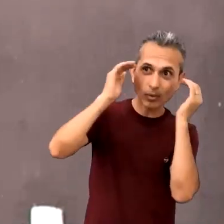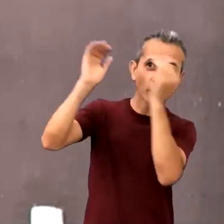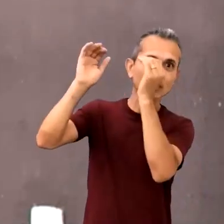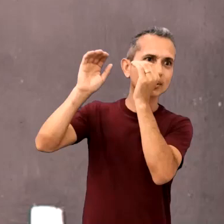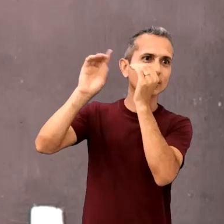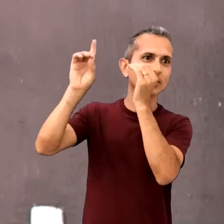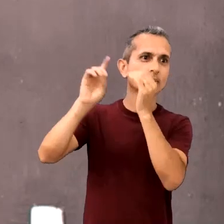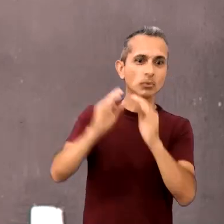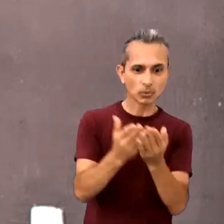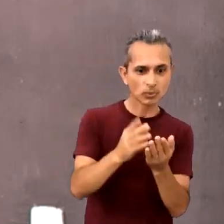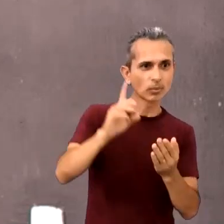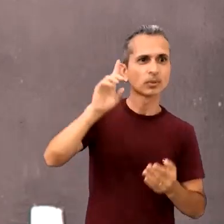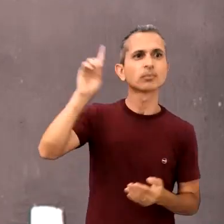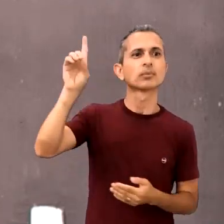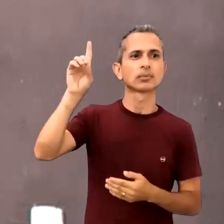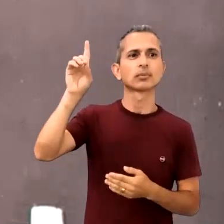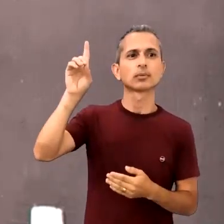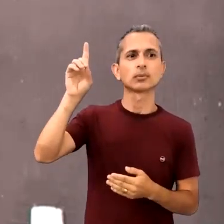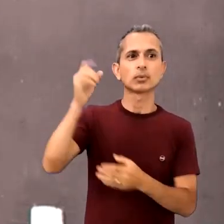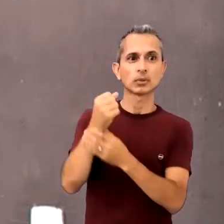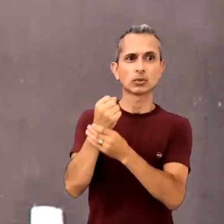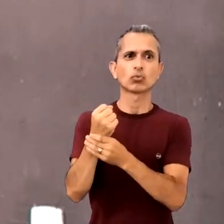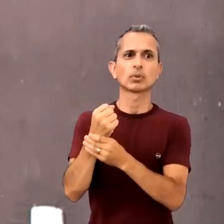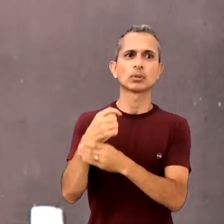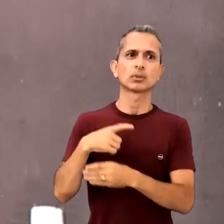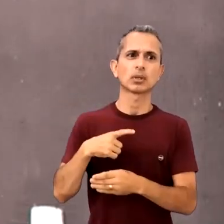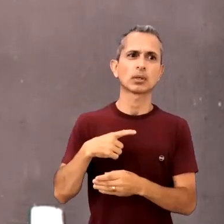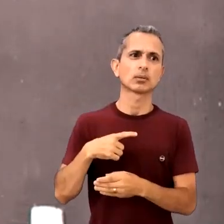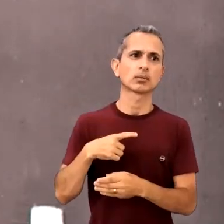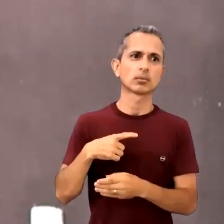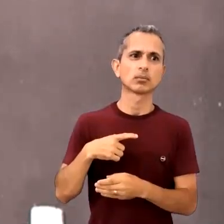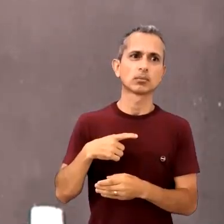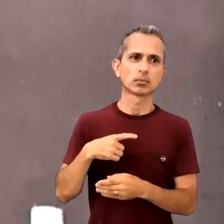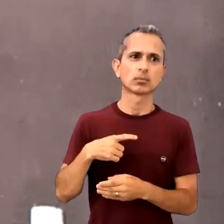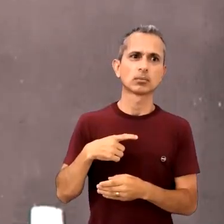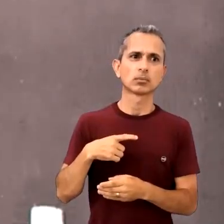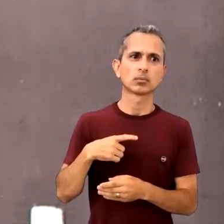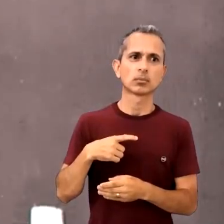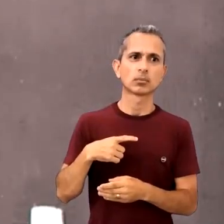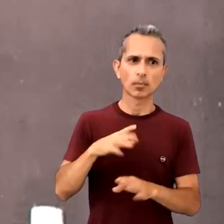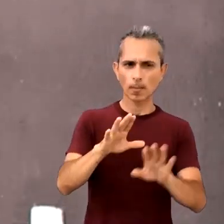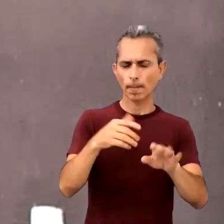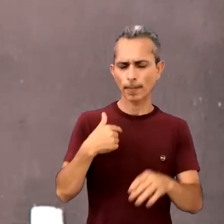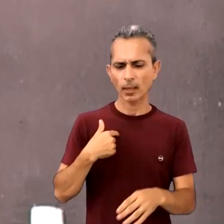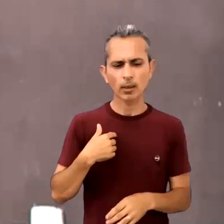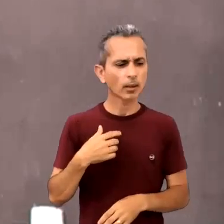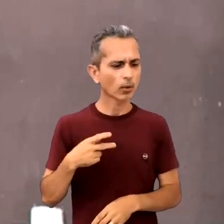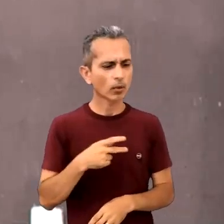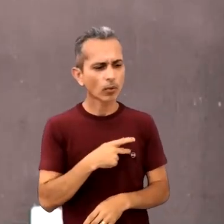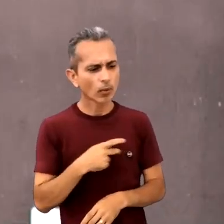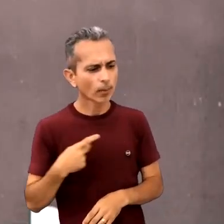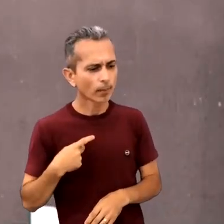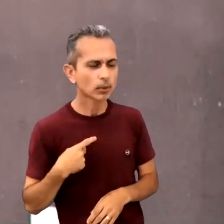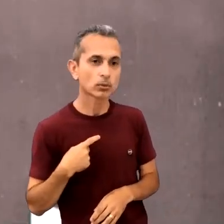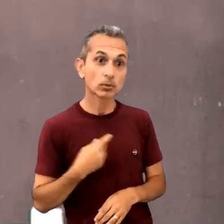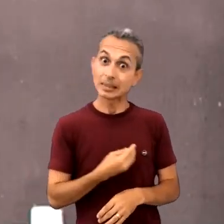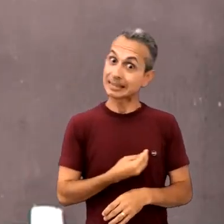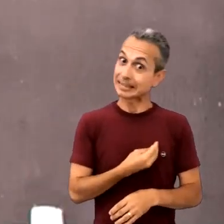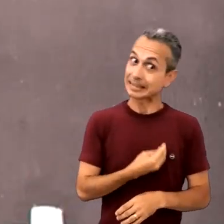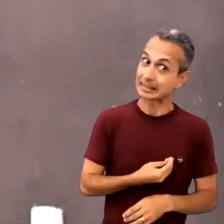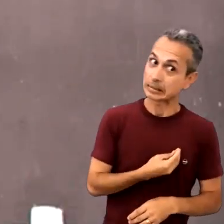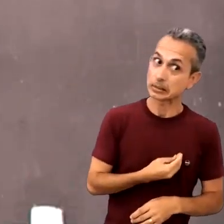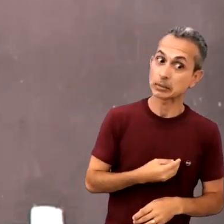Siga a palavra, ela é segurança para nós. Já tiveram situações, eu como pastor, e aí na vida do pastor